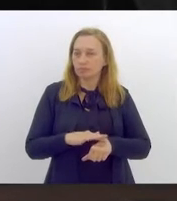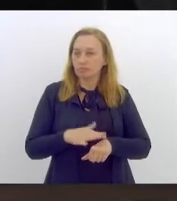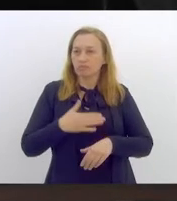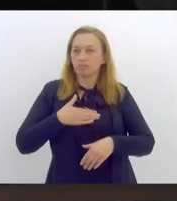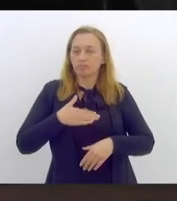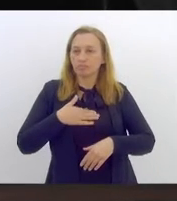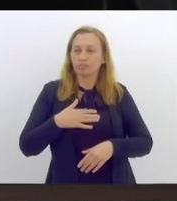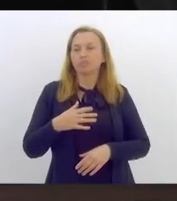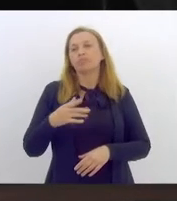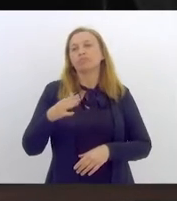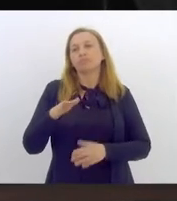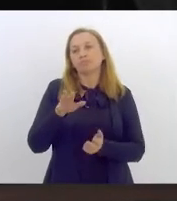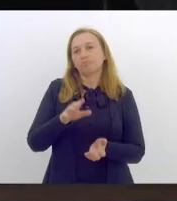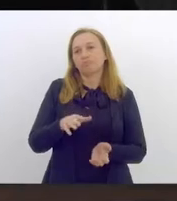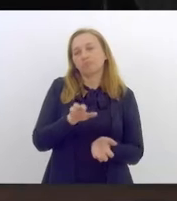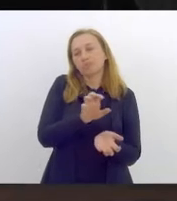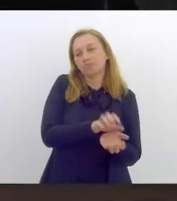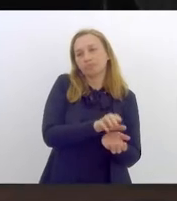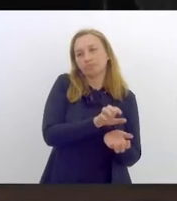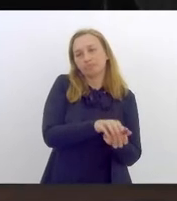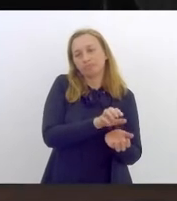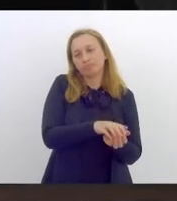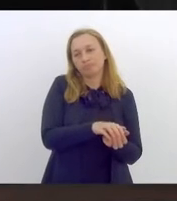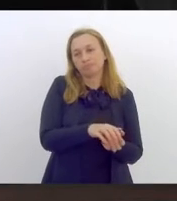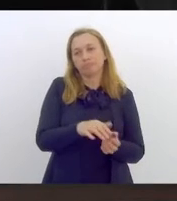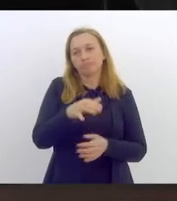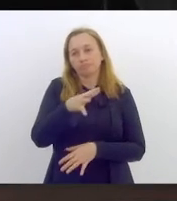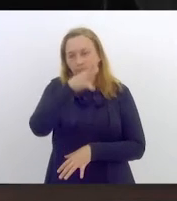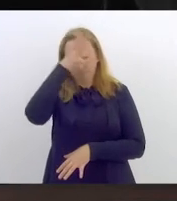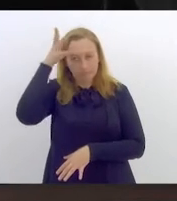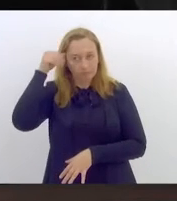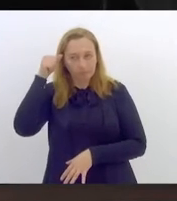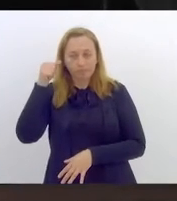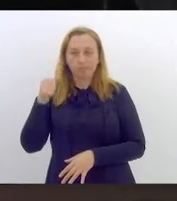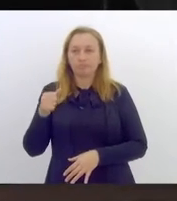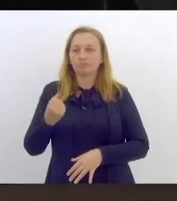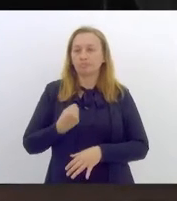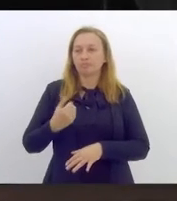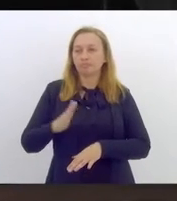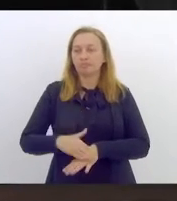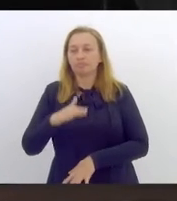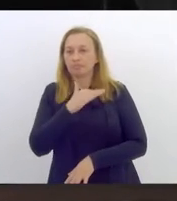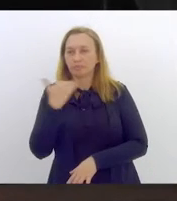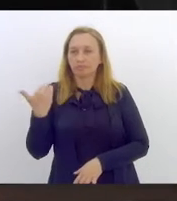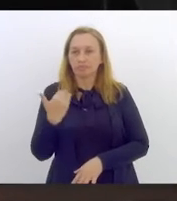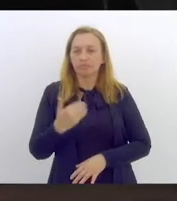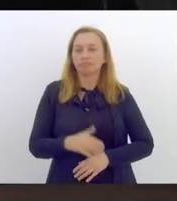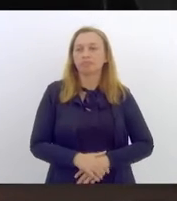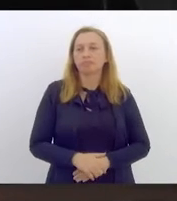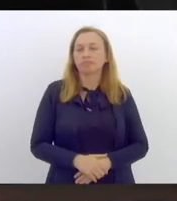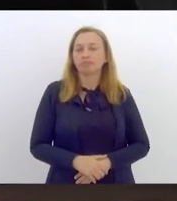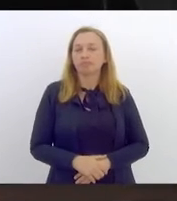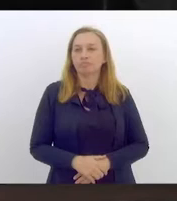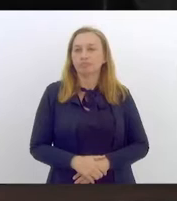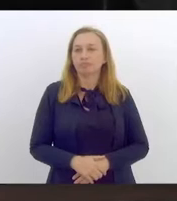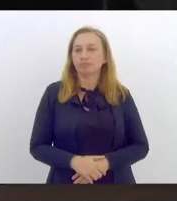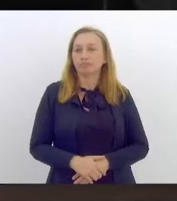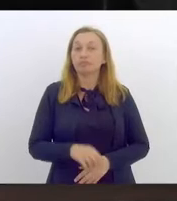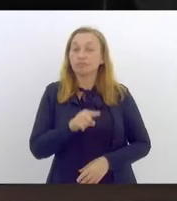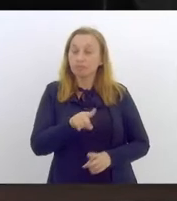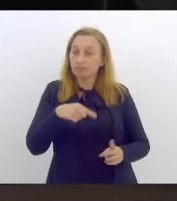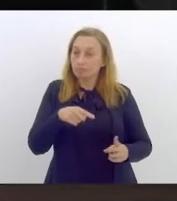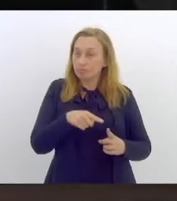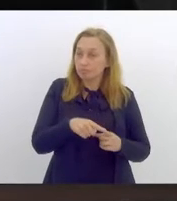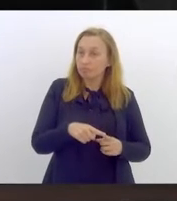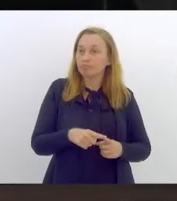Amazonas. A questão desse objetivo que a ONU destaca como bem-estar e saúde, né? Nesse